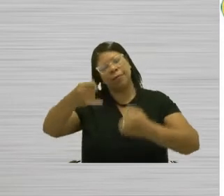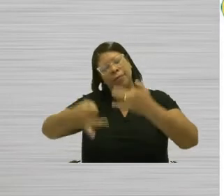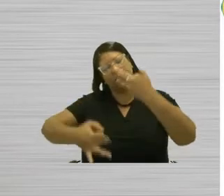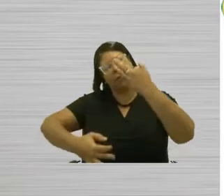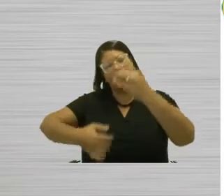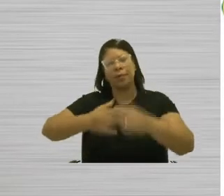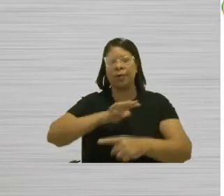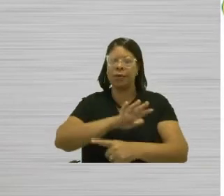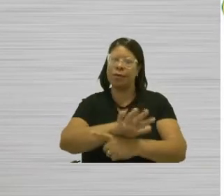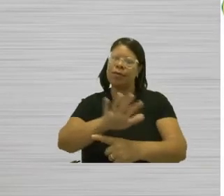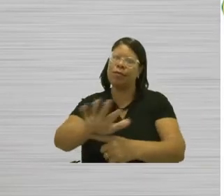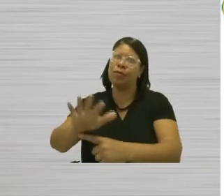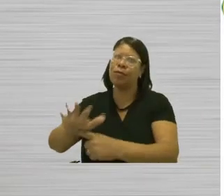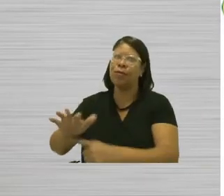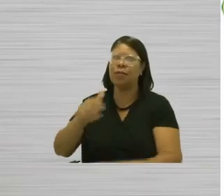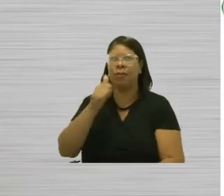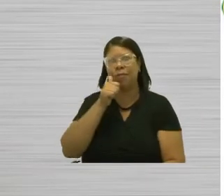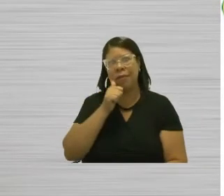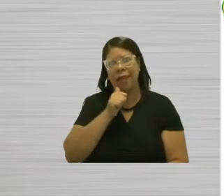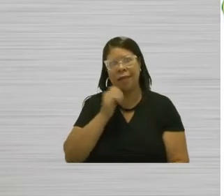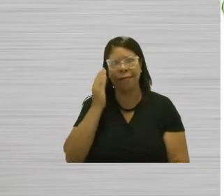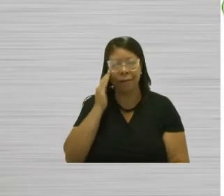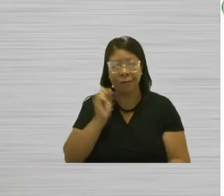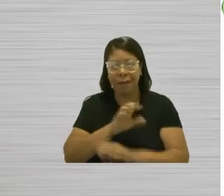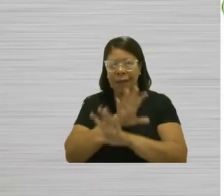com essas mulheres.